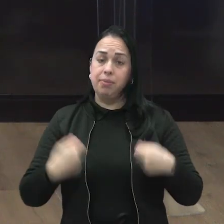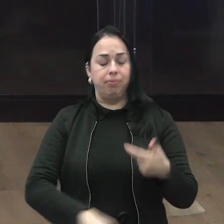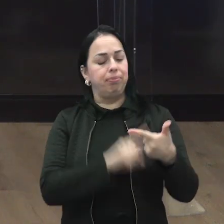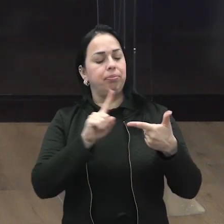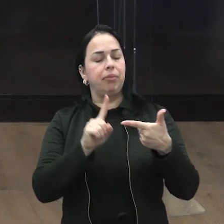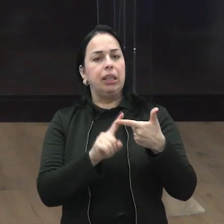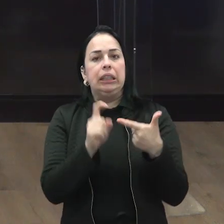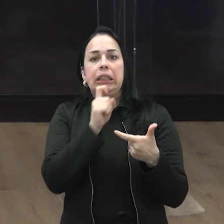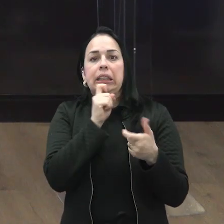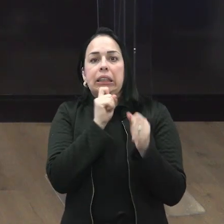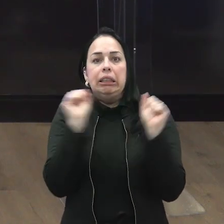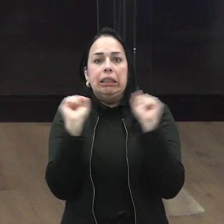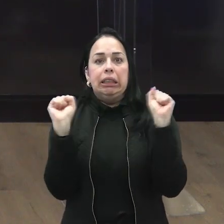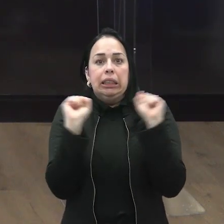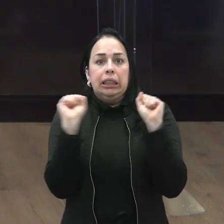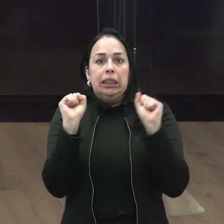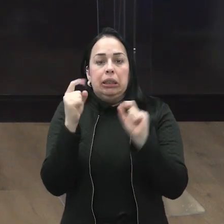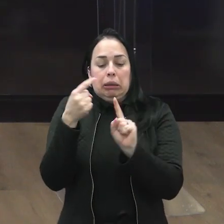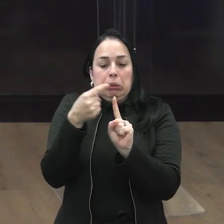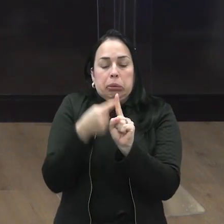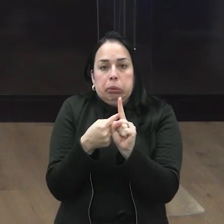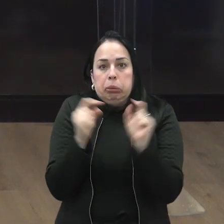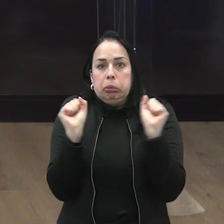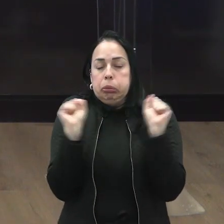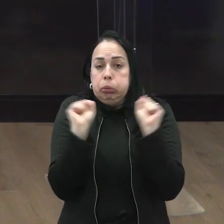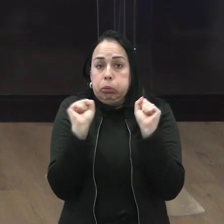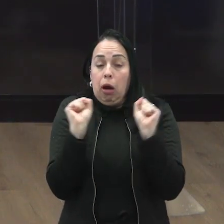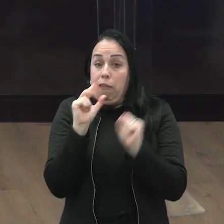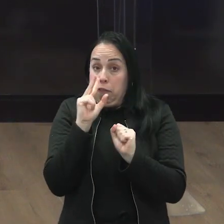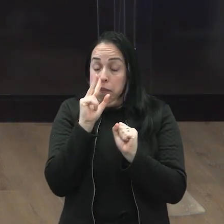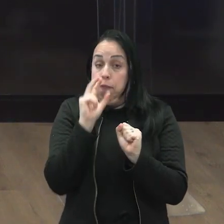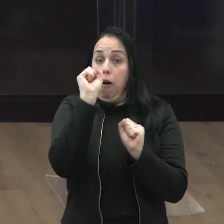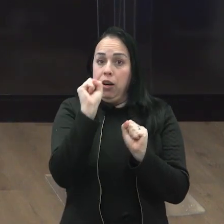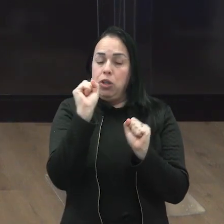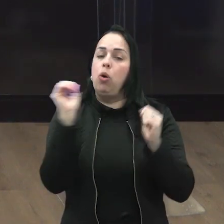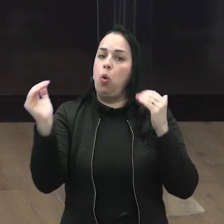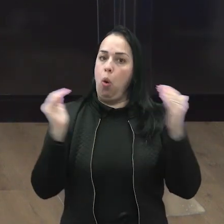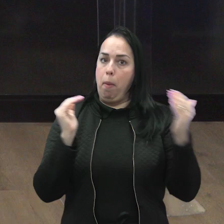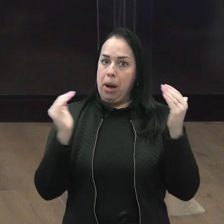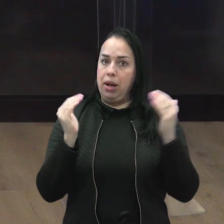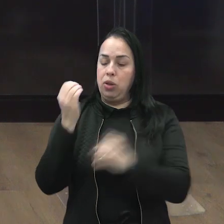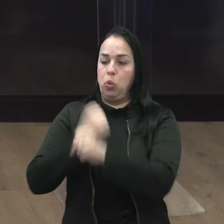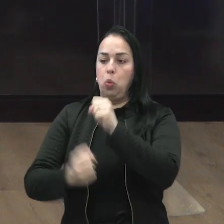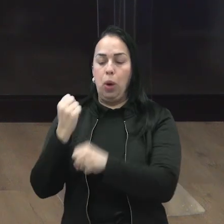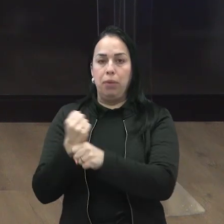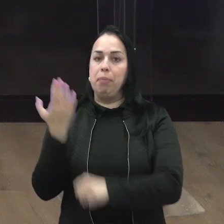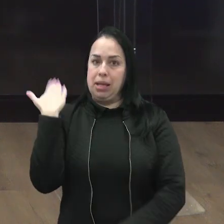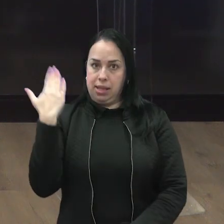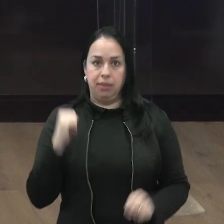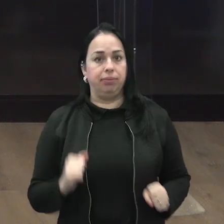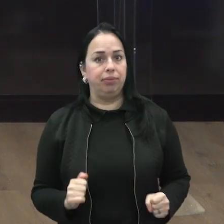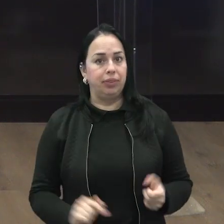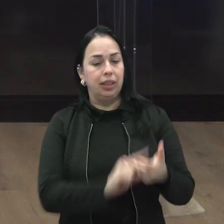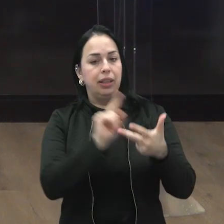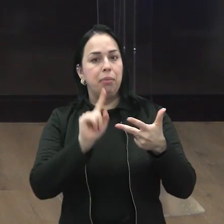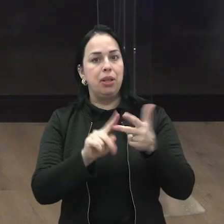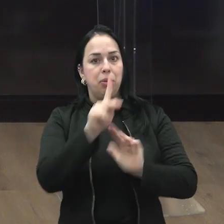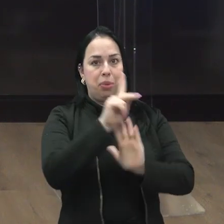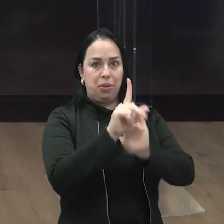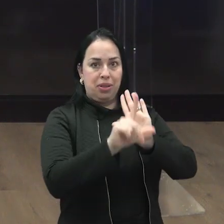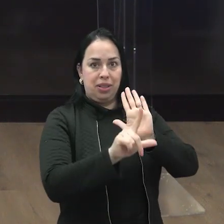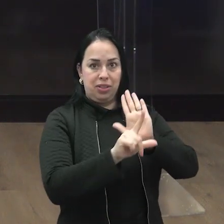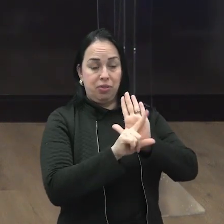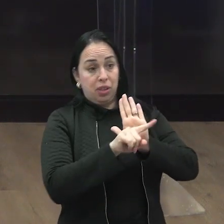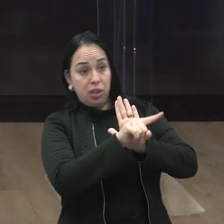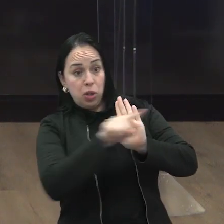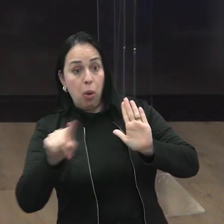mais rigoroso. Previsão é de que este ano o frio seja mais intenso na comparação com 2024. E ainda projeto